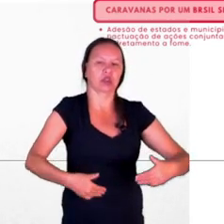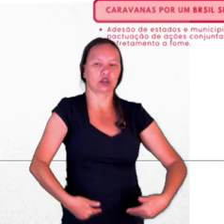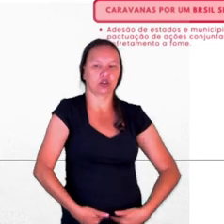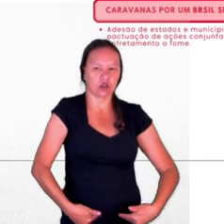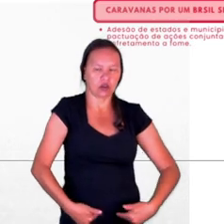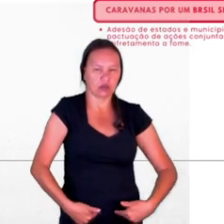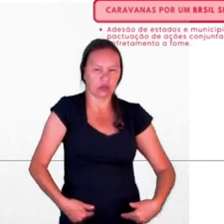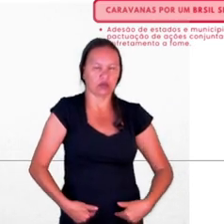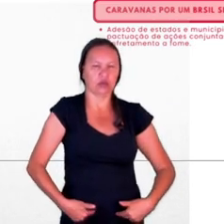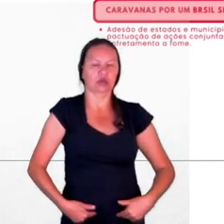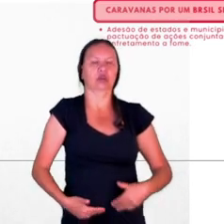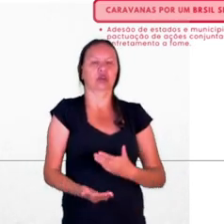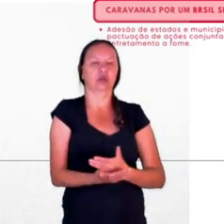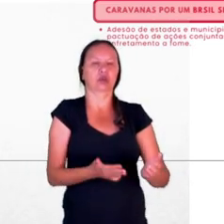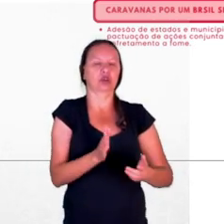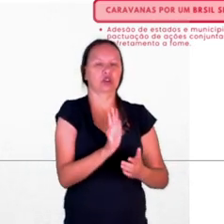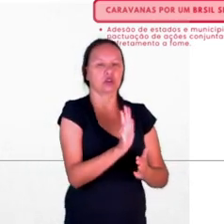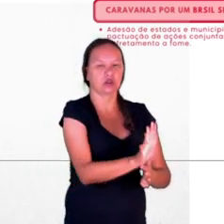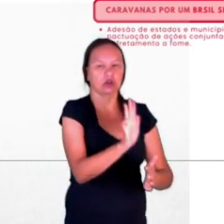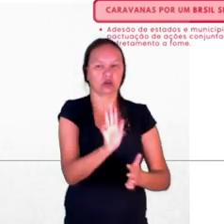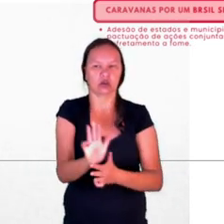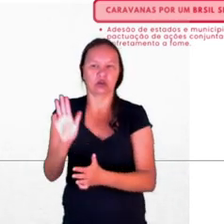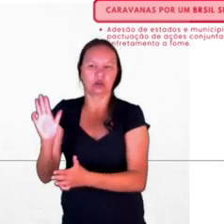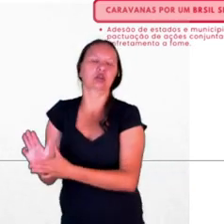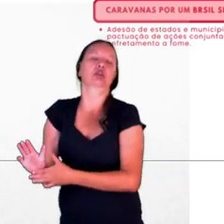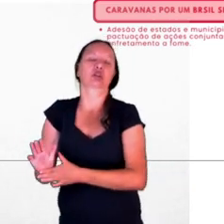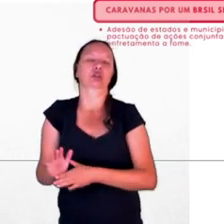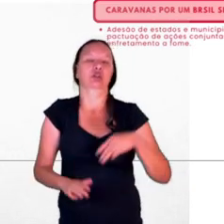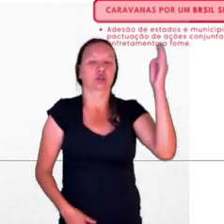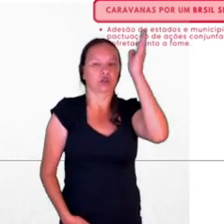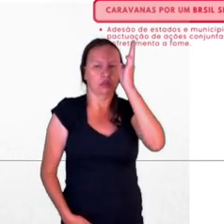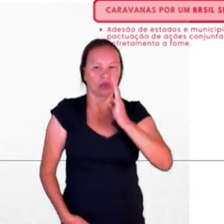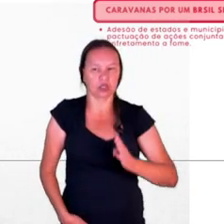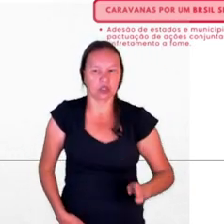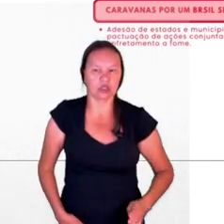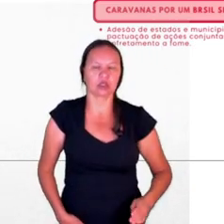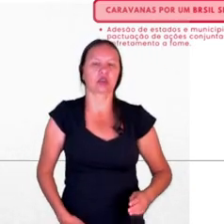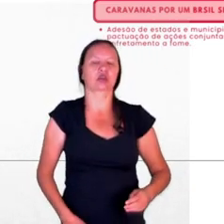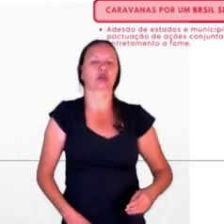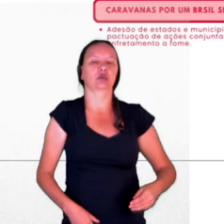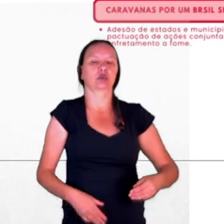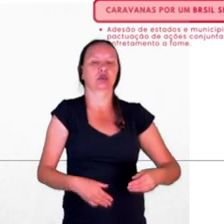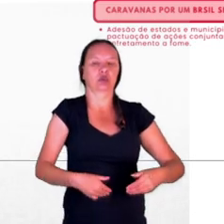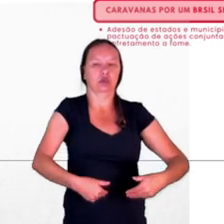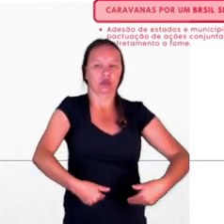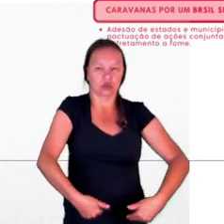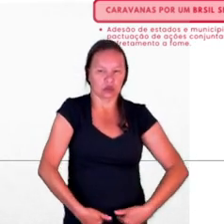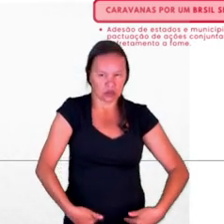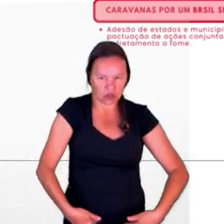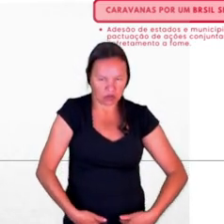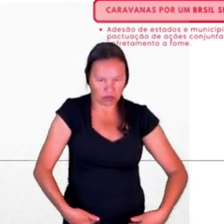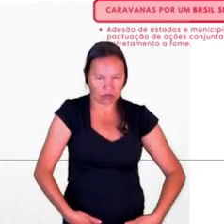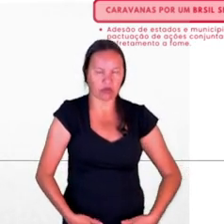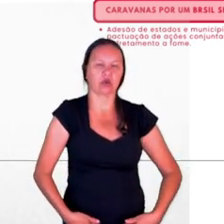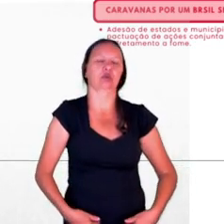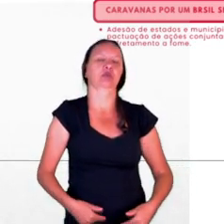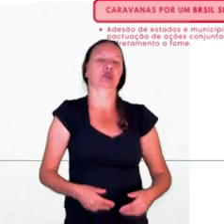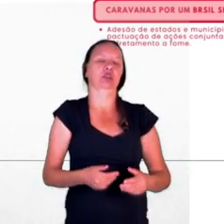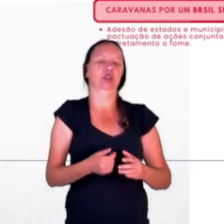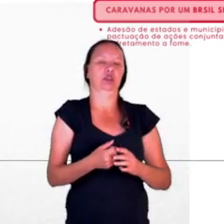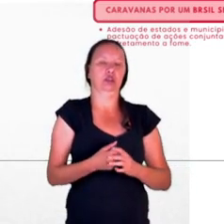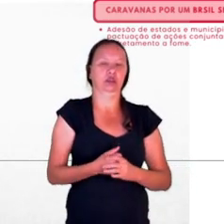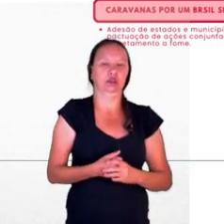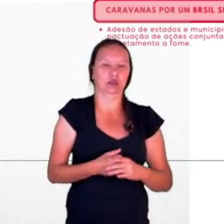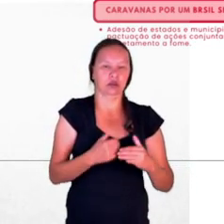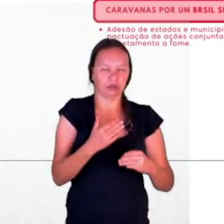a partir da publicação né de editais do Brasil sem fome então formalizando parcerias eh com organizações para dar continuidade